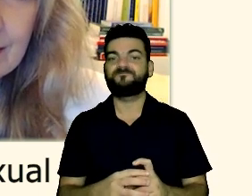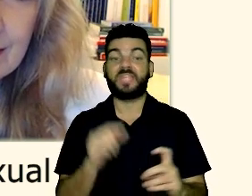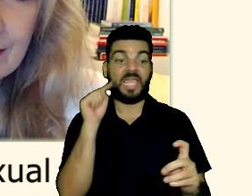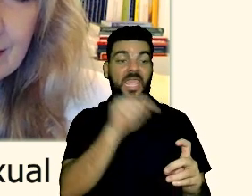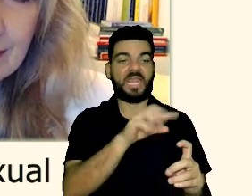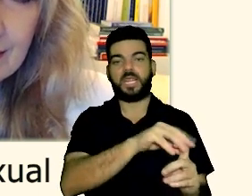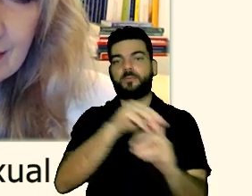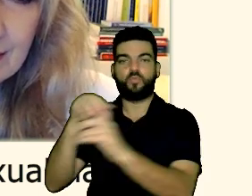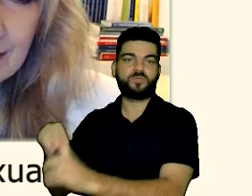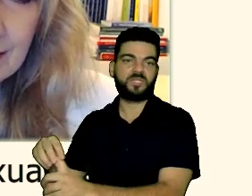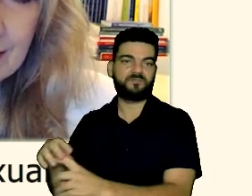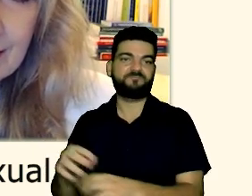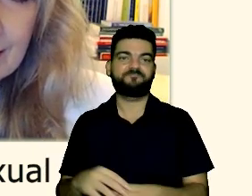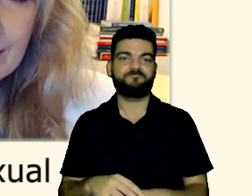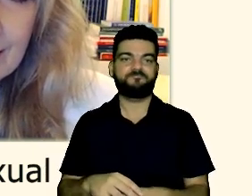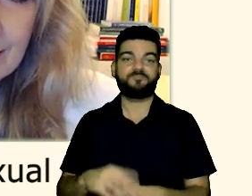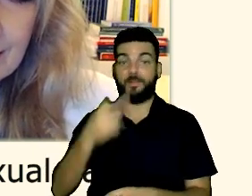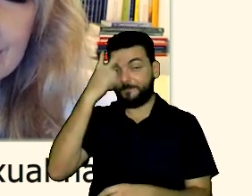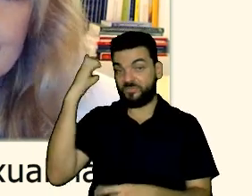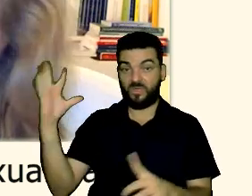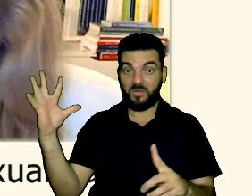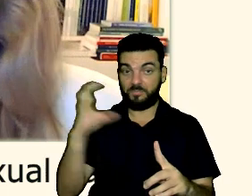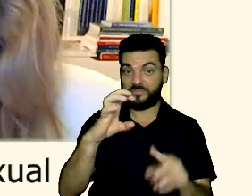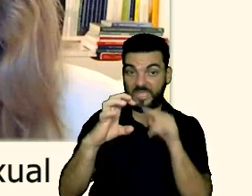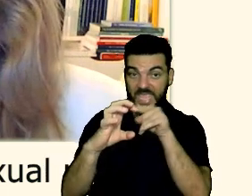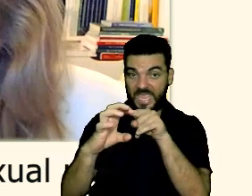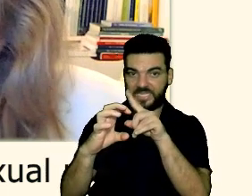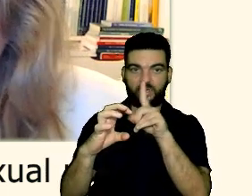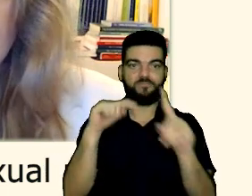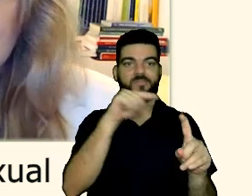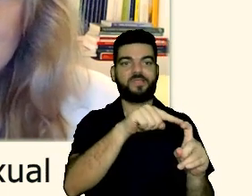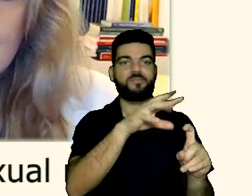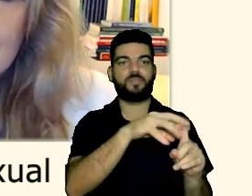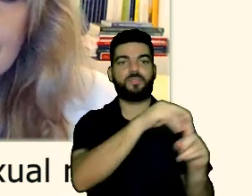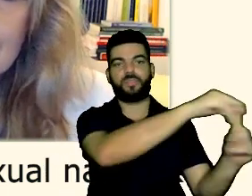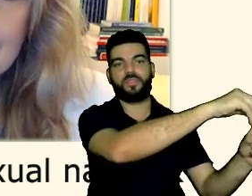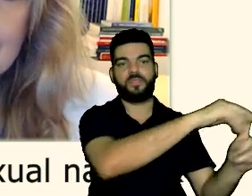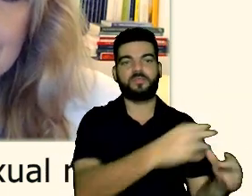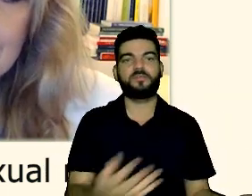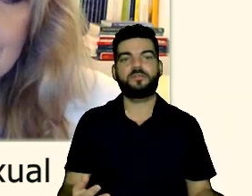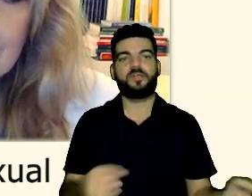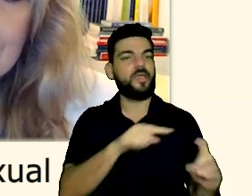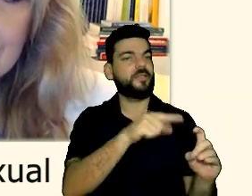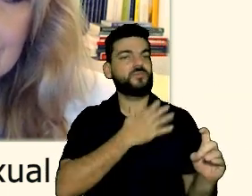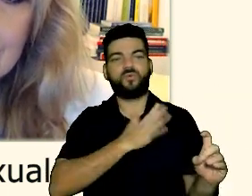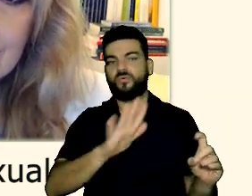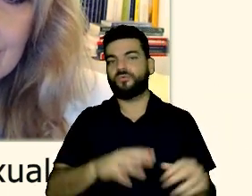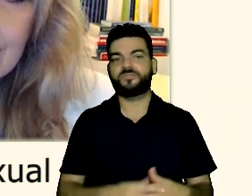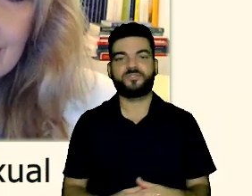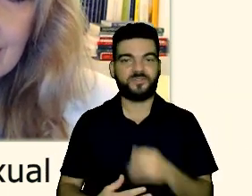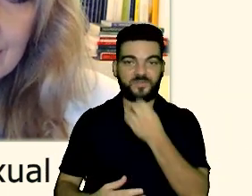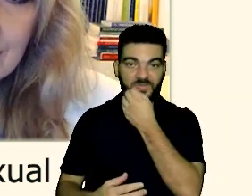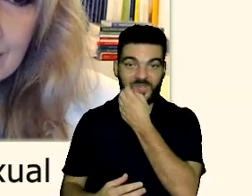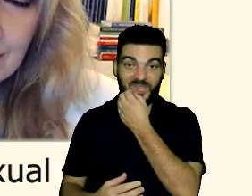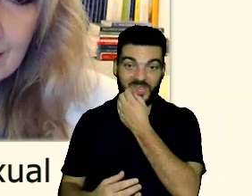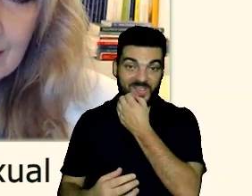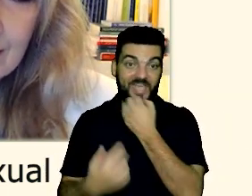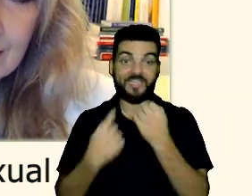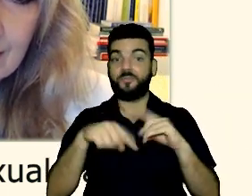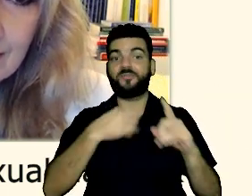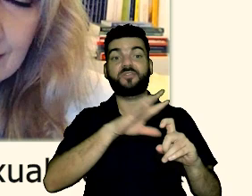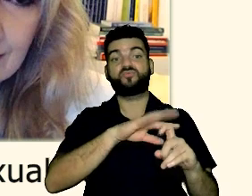é vítima de assédio na nossa instituição é que ela acaba sendo tirada da lotação atual.